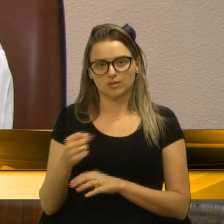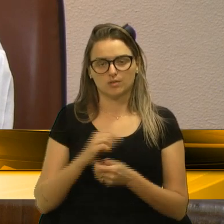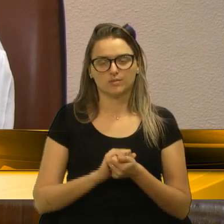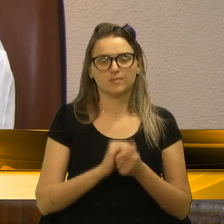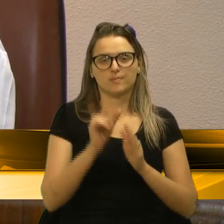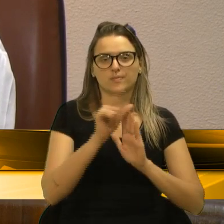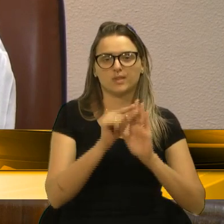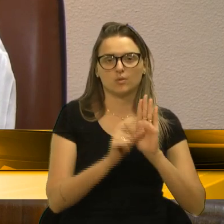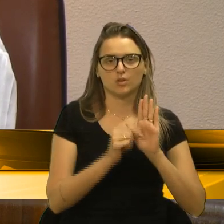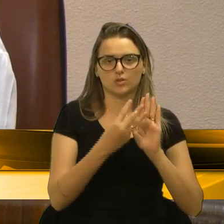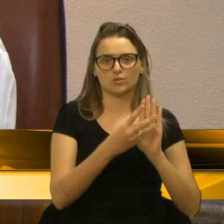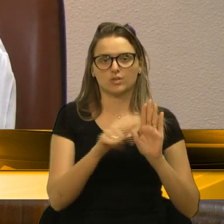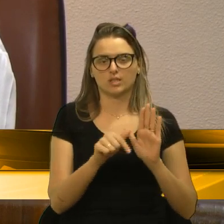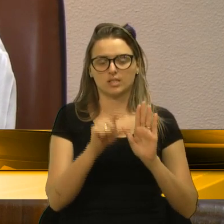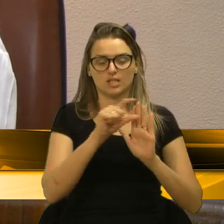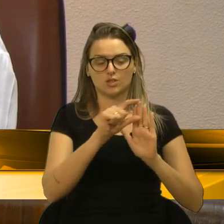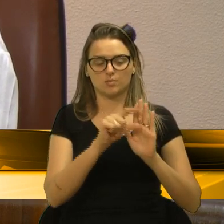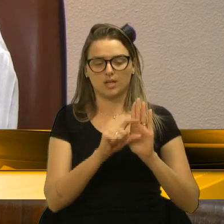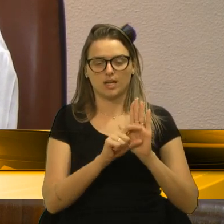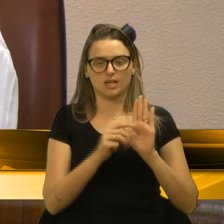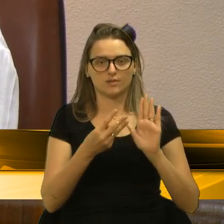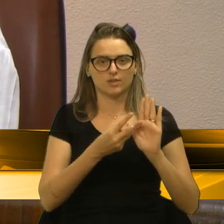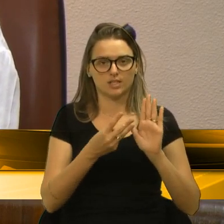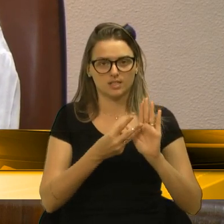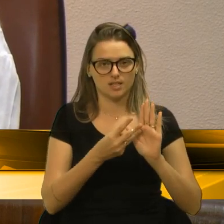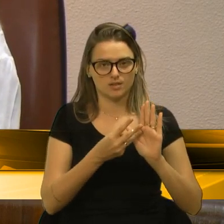artigos 37, parágrafo 3º,